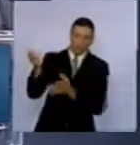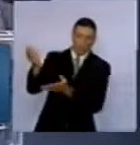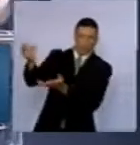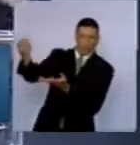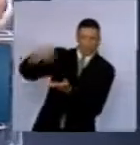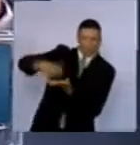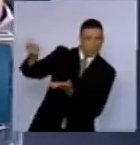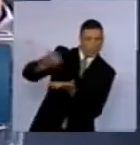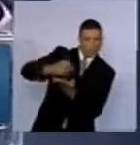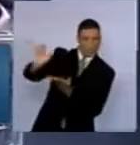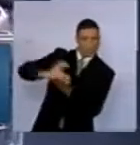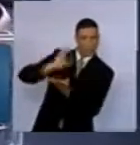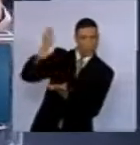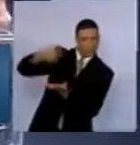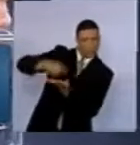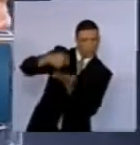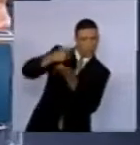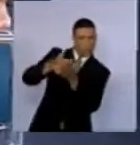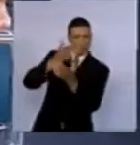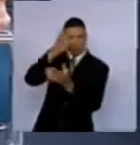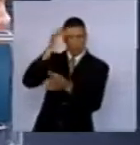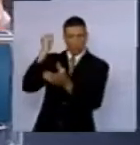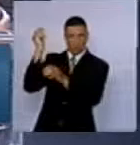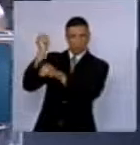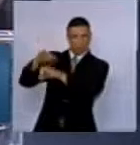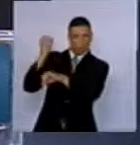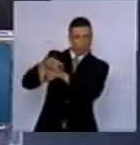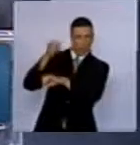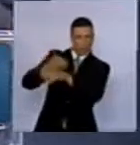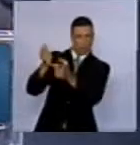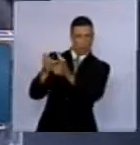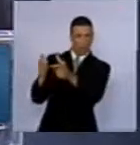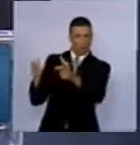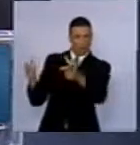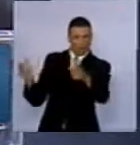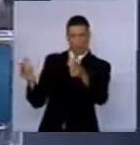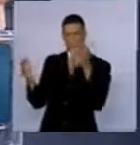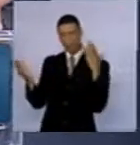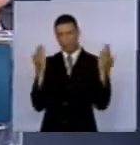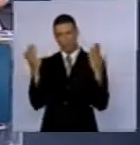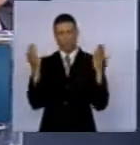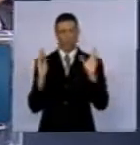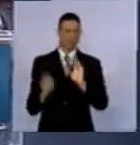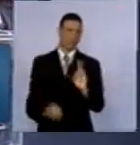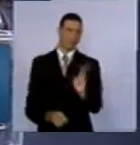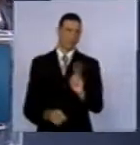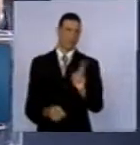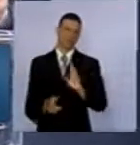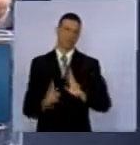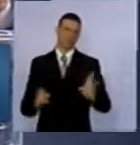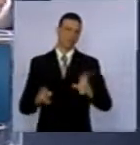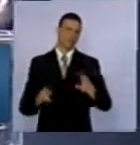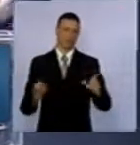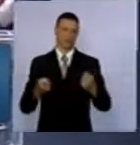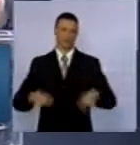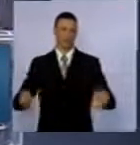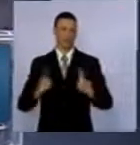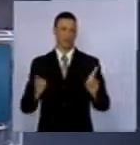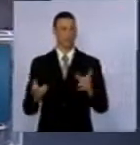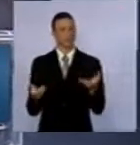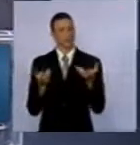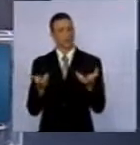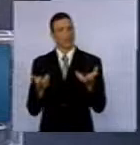assinantes e novas assinaturas e novas audiências. Não vou fazer comparação de outros mercados, que já se fez isso. Queria dizer